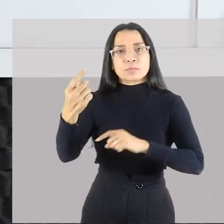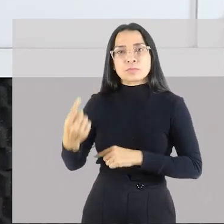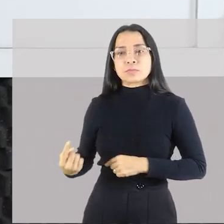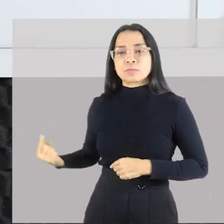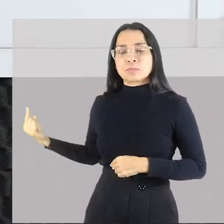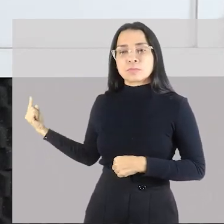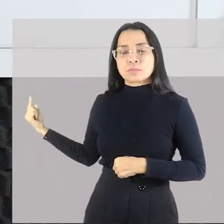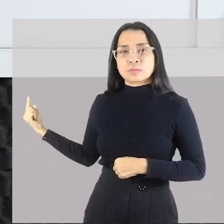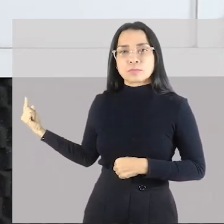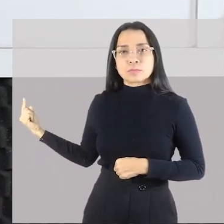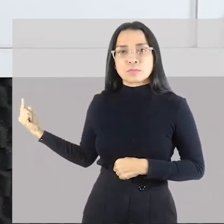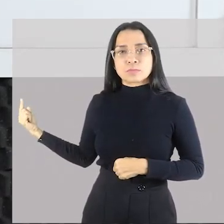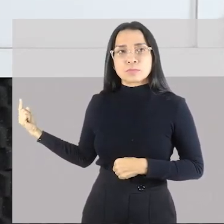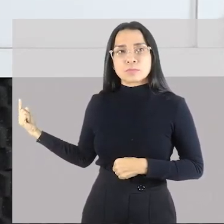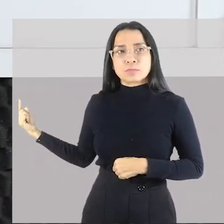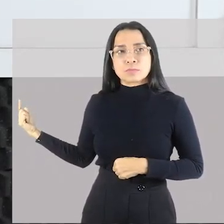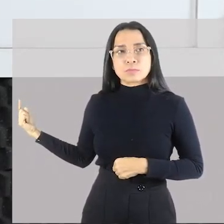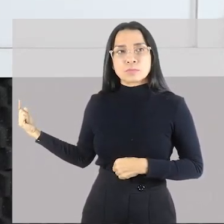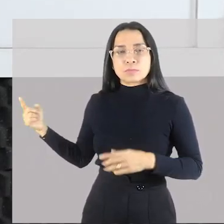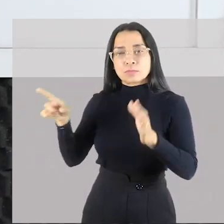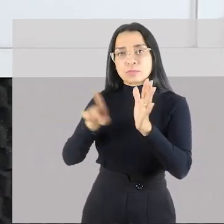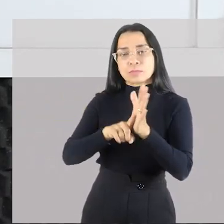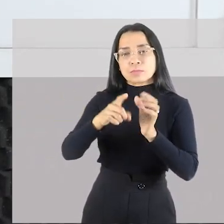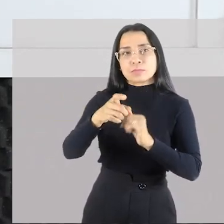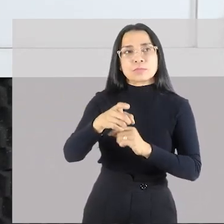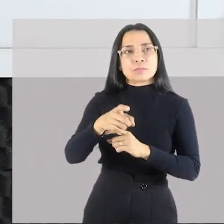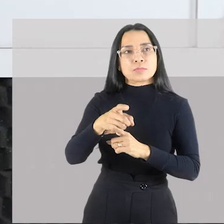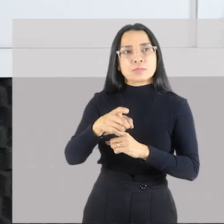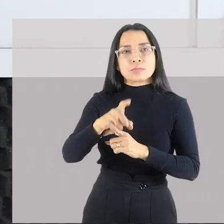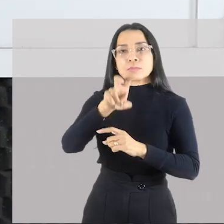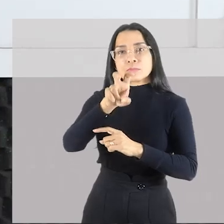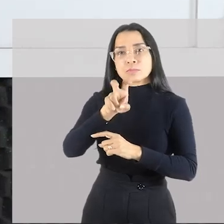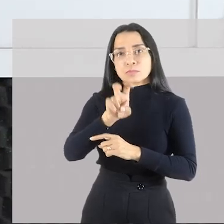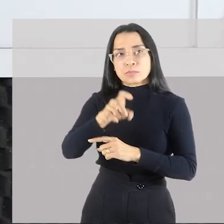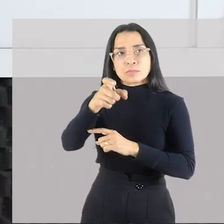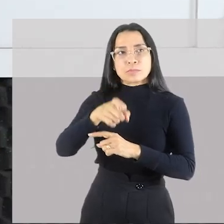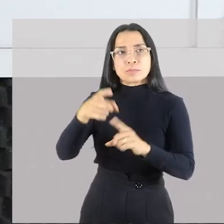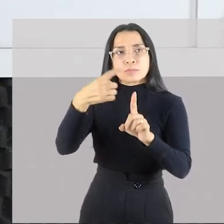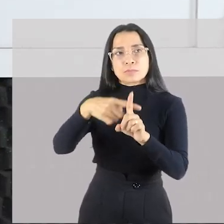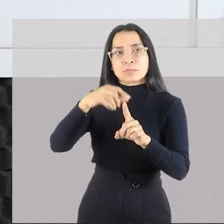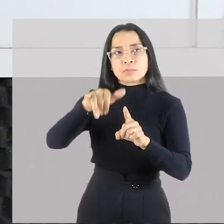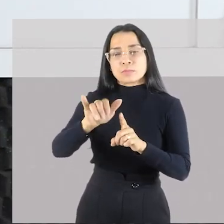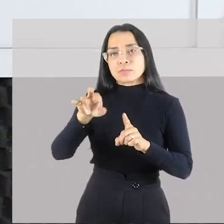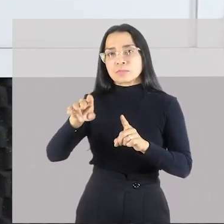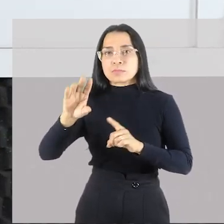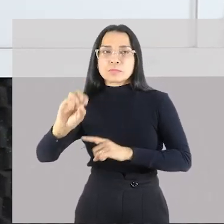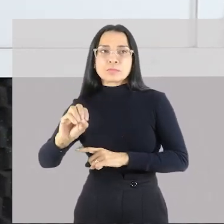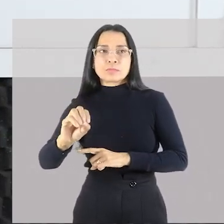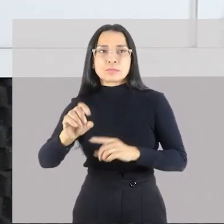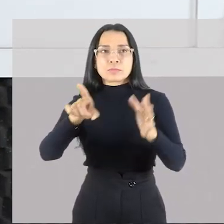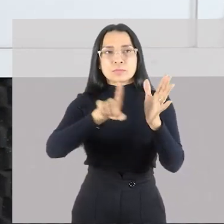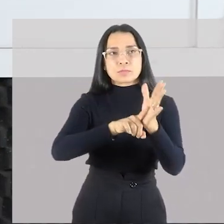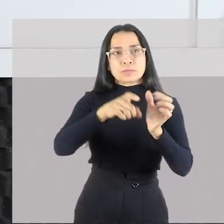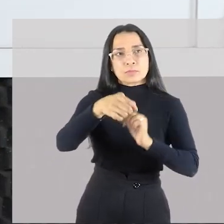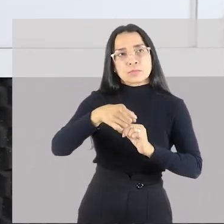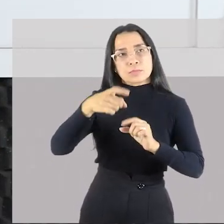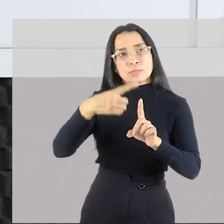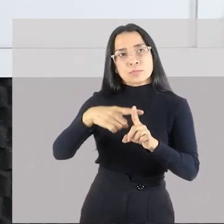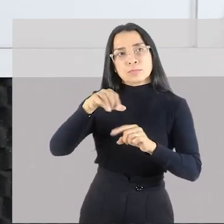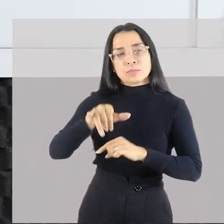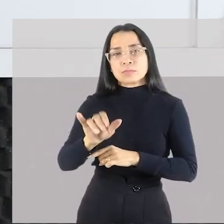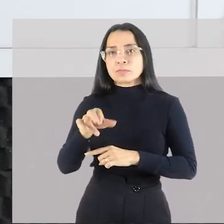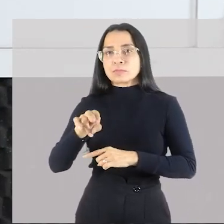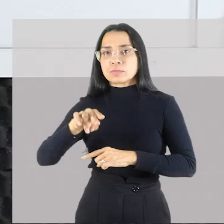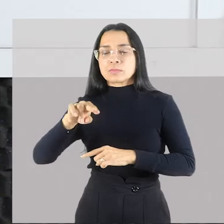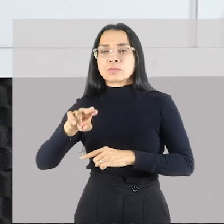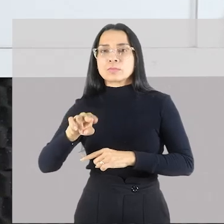0, menos x mais y igual a 12. Qual desses dois pares ordenados, né? Esse aqui é um valor